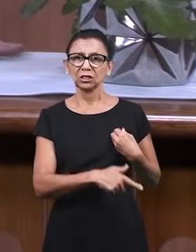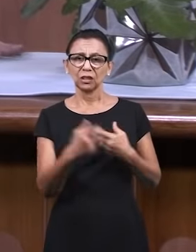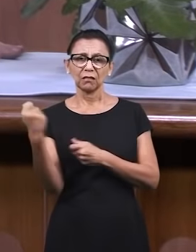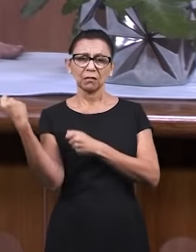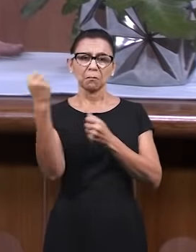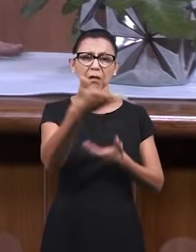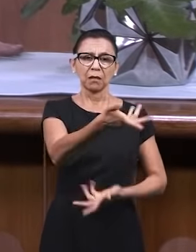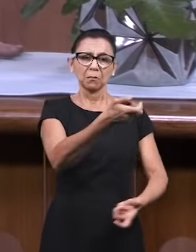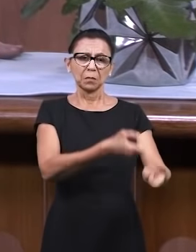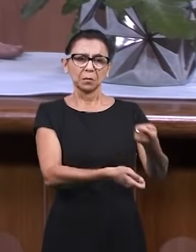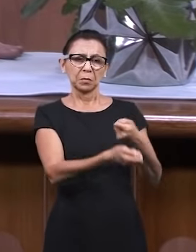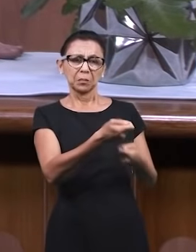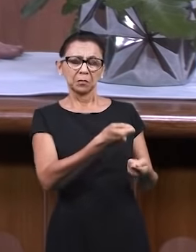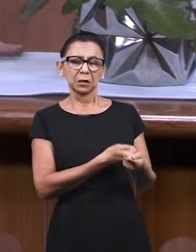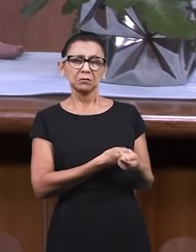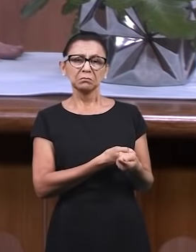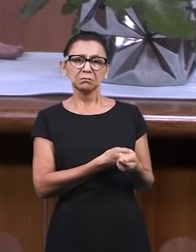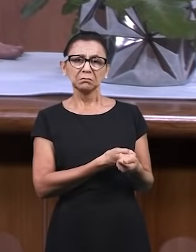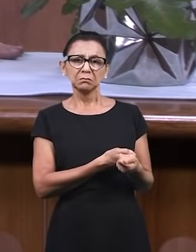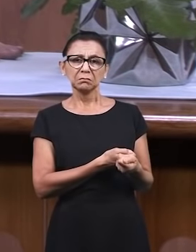Para quem iremos nós?